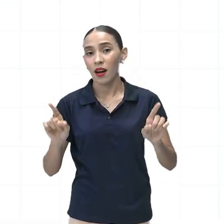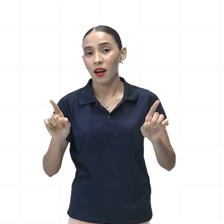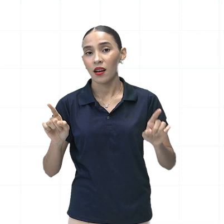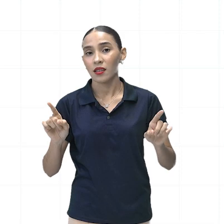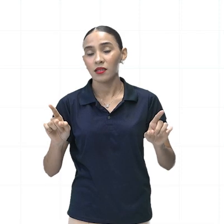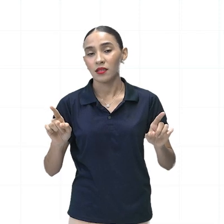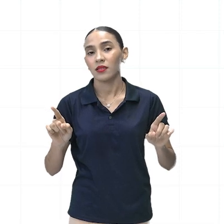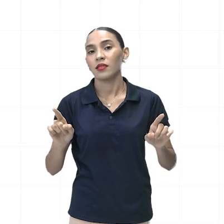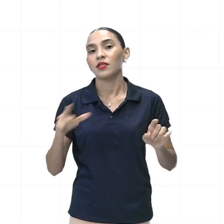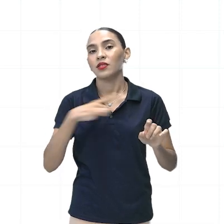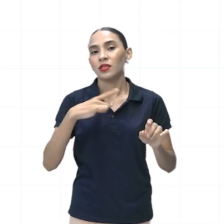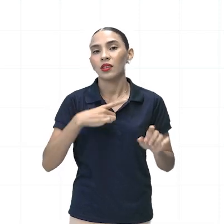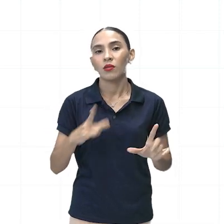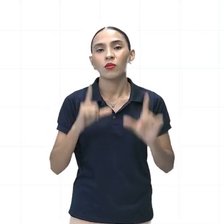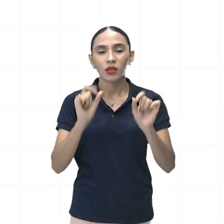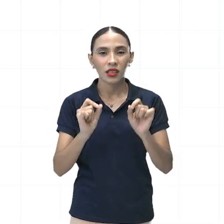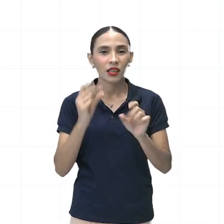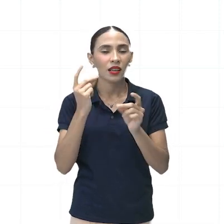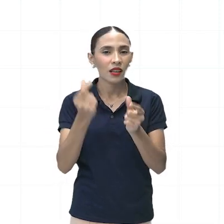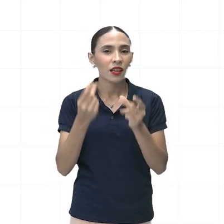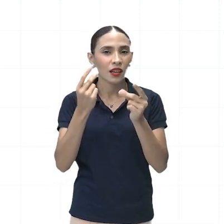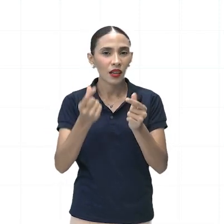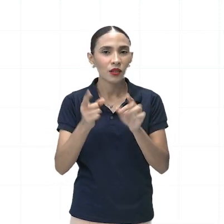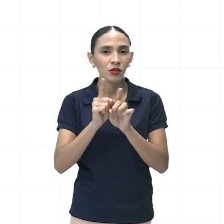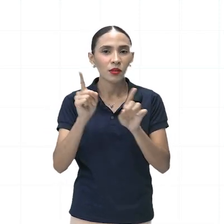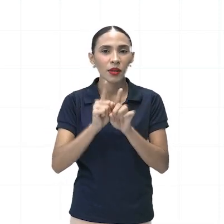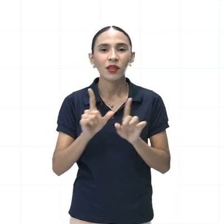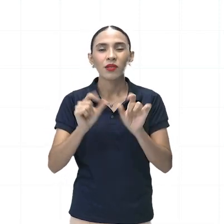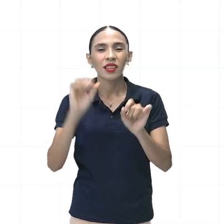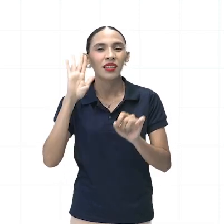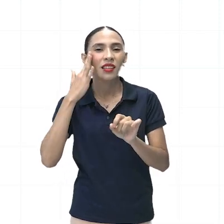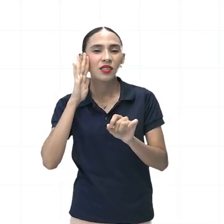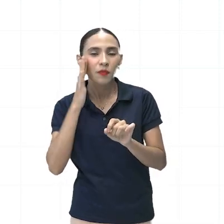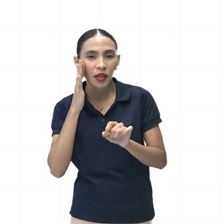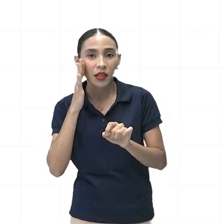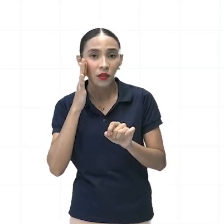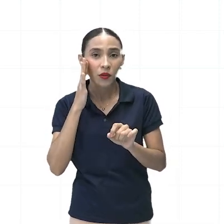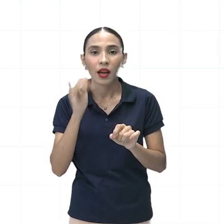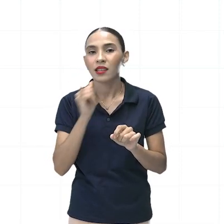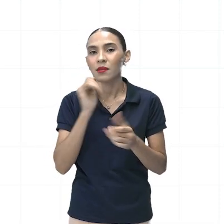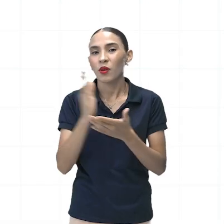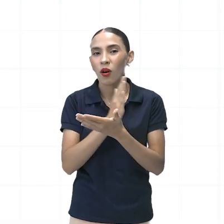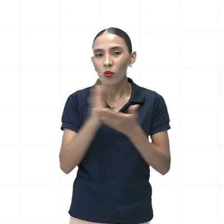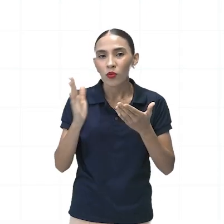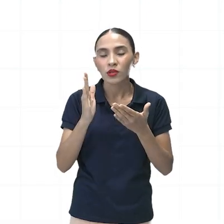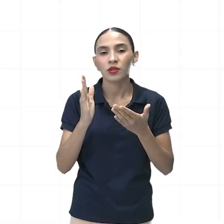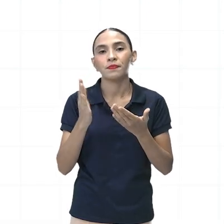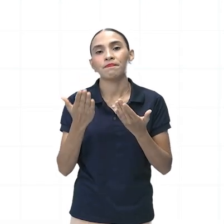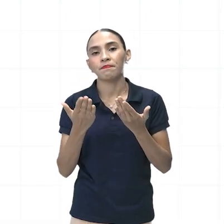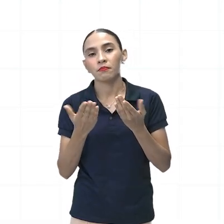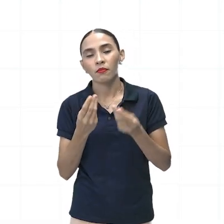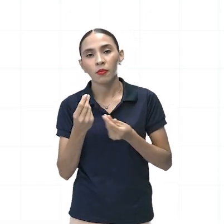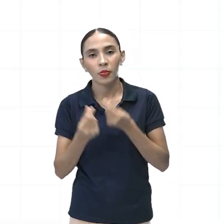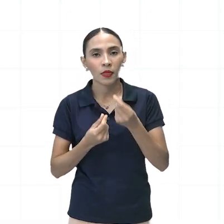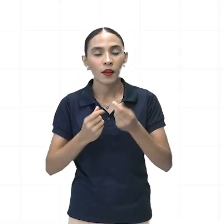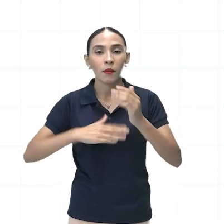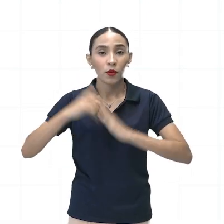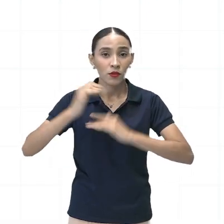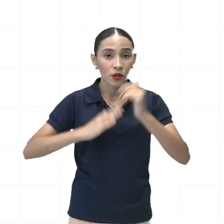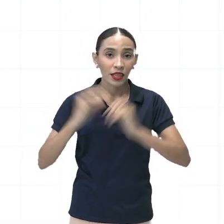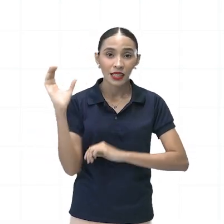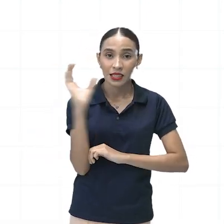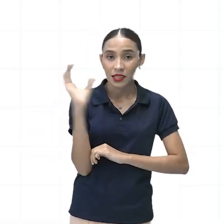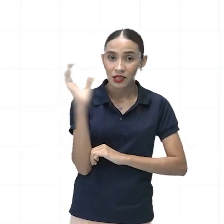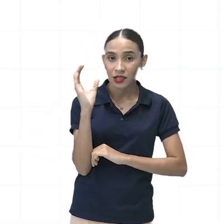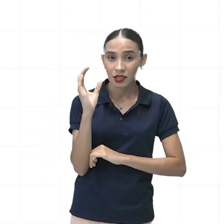Entretanto, já havia há muito tempo esse entendimento de parte de alguns pensadores